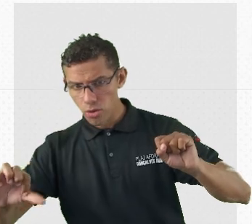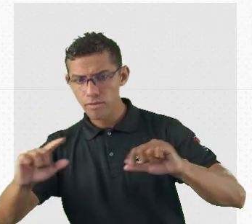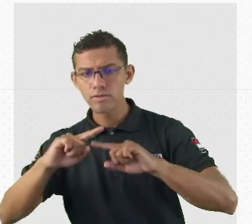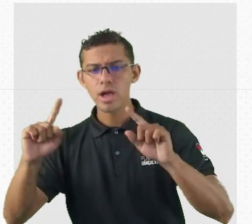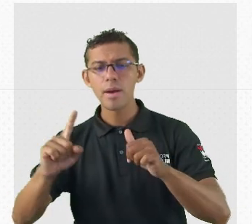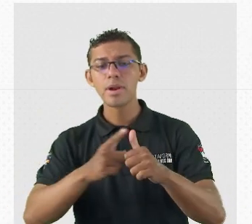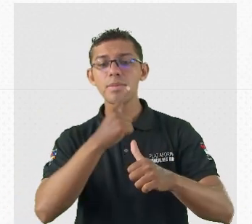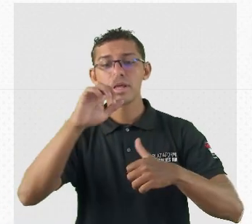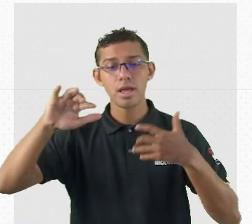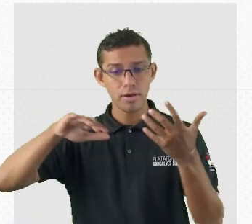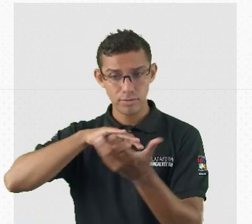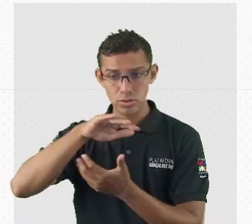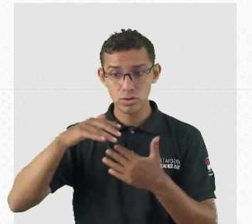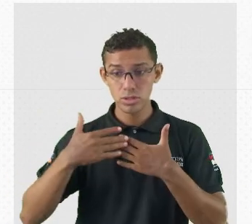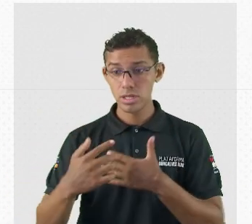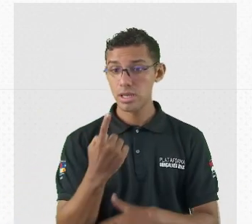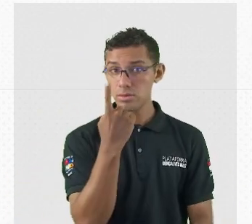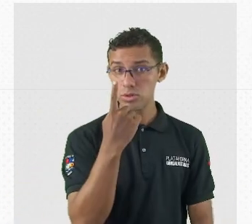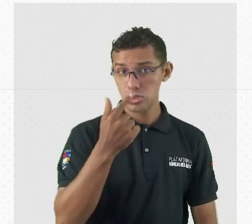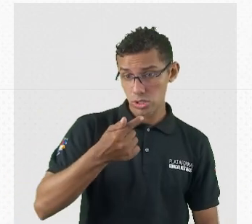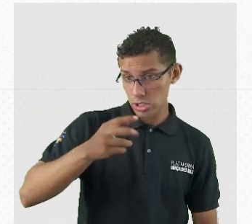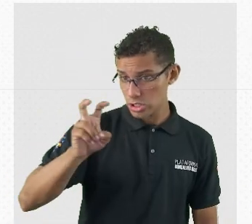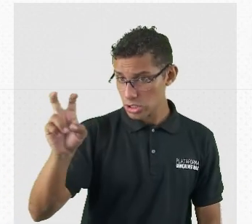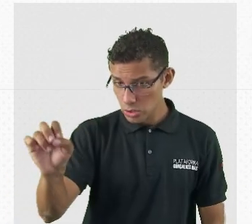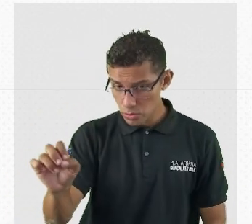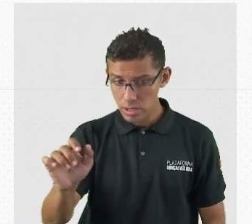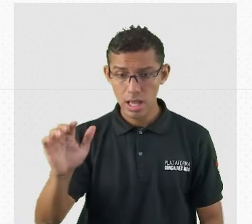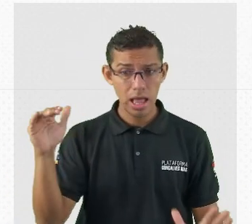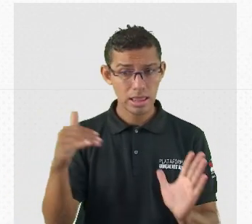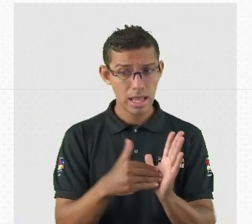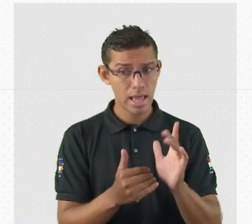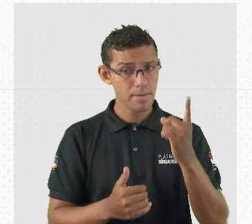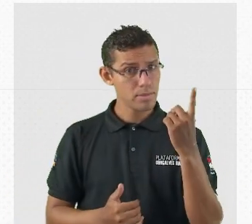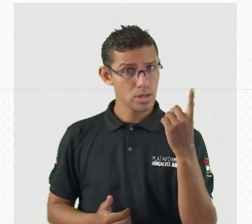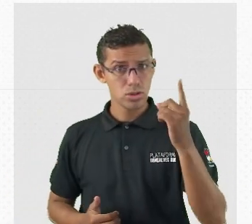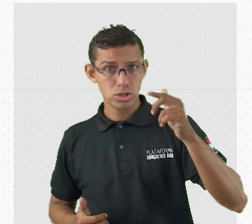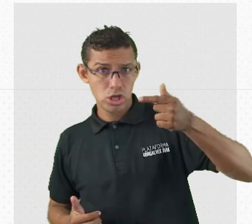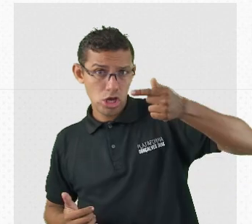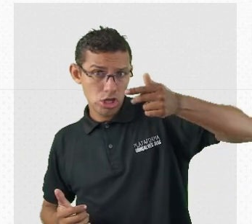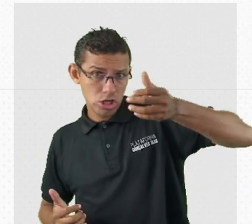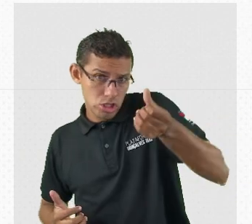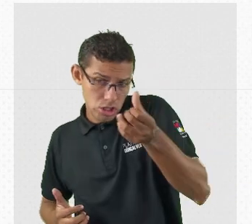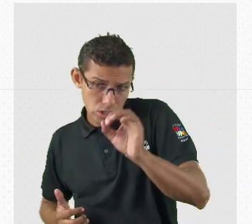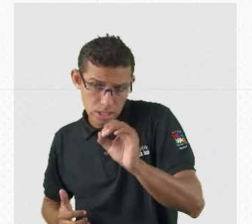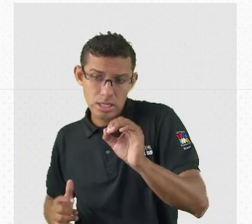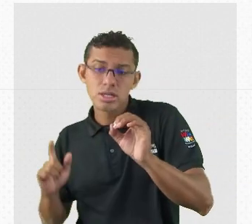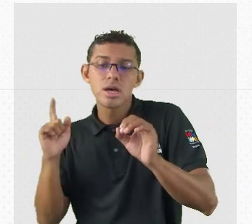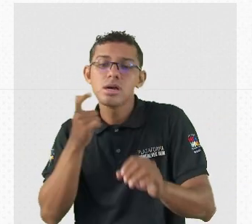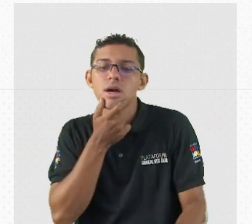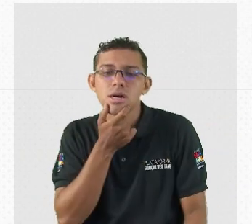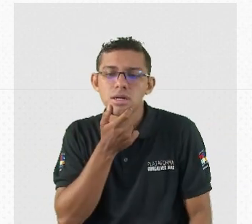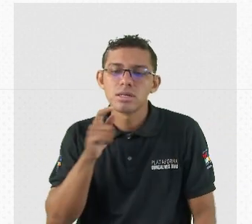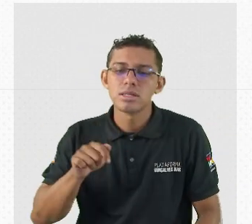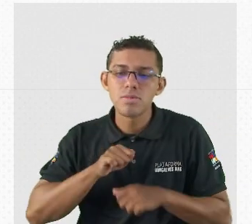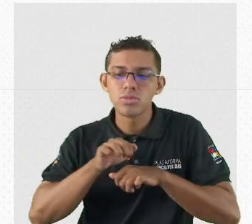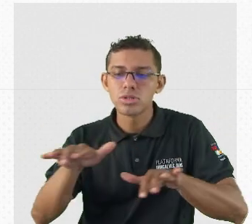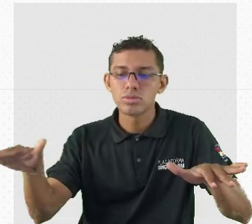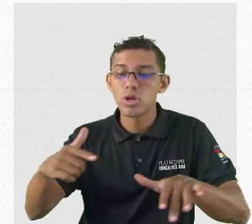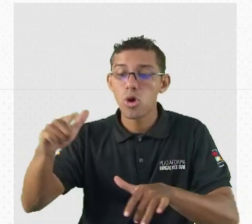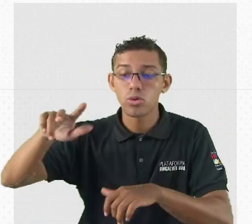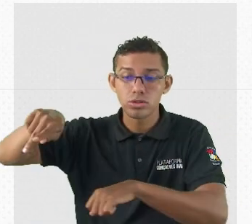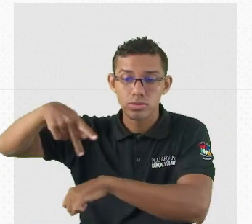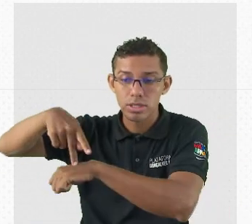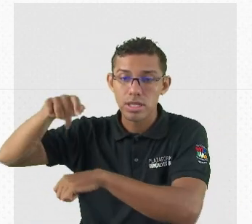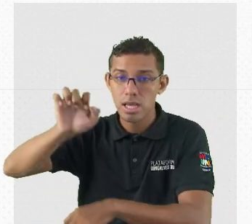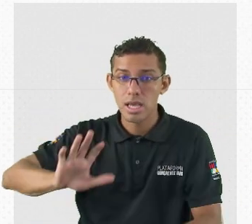revolução tem início a partir de 1750 para 1760, né? na Inglaterra, depois se expande para outros países da